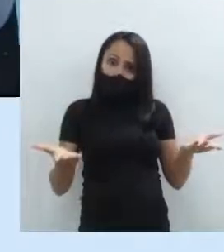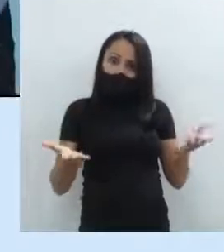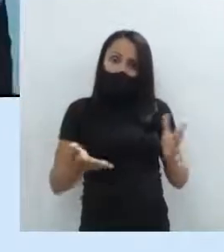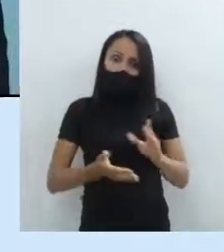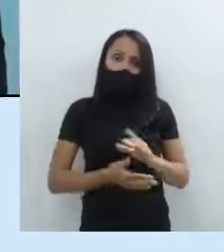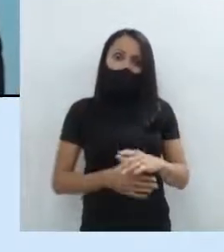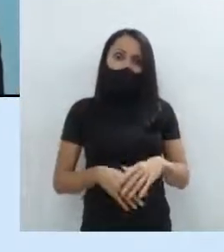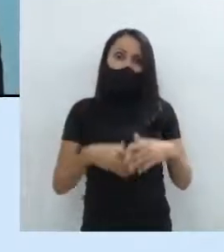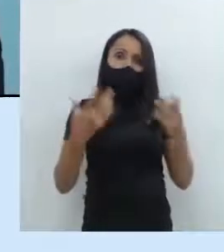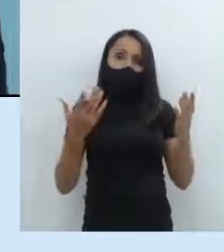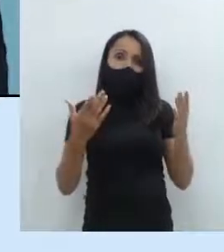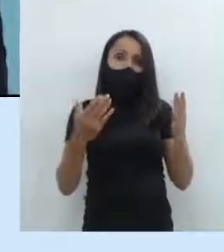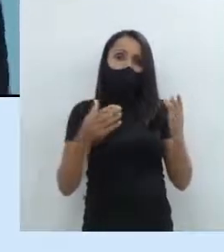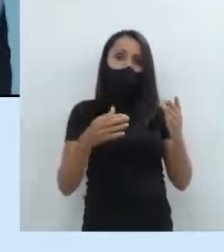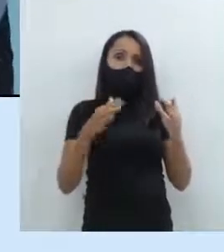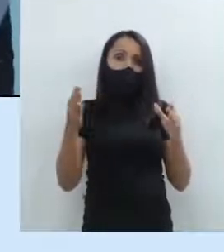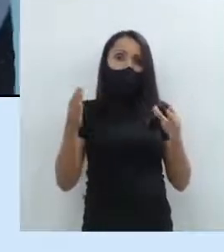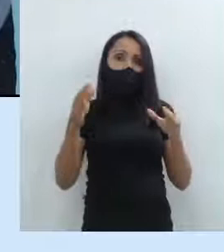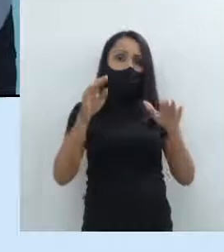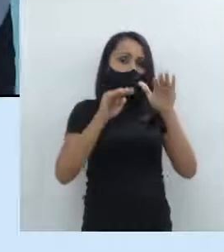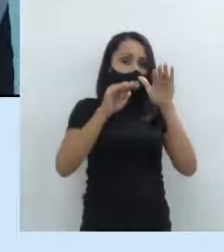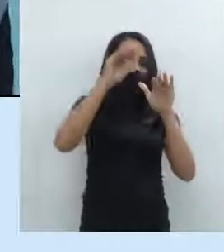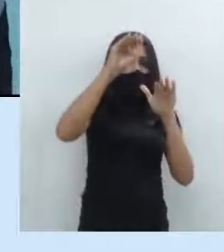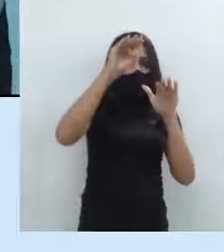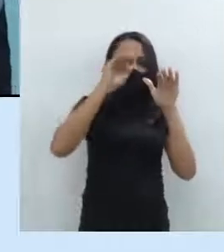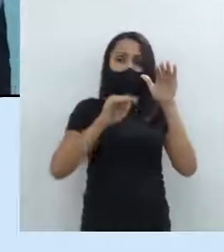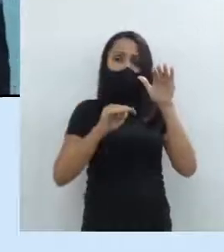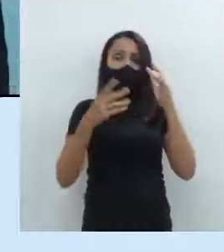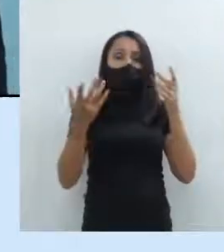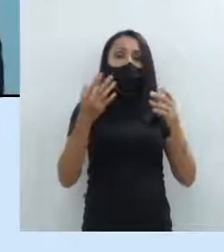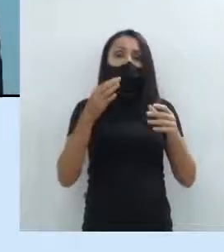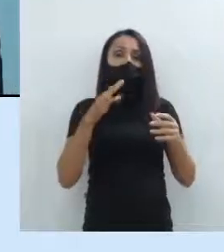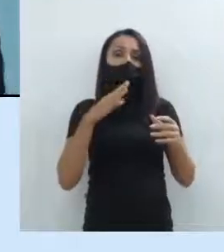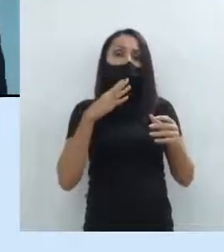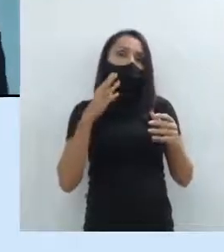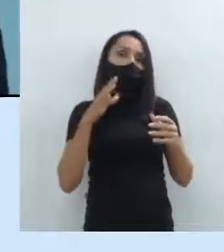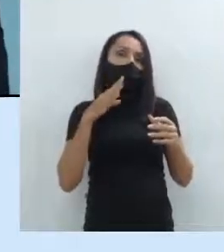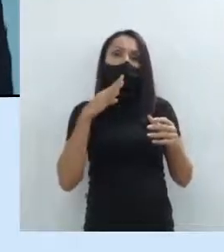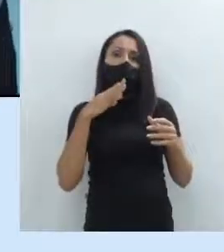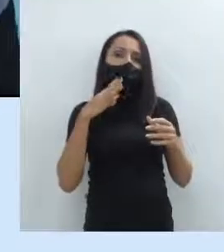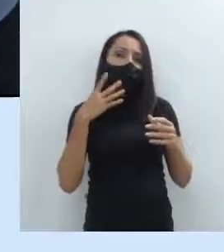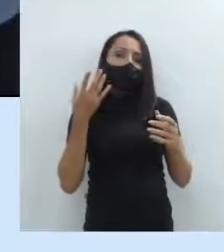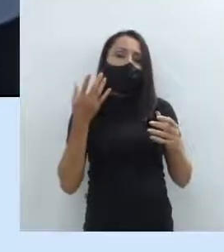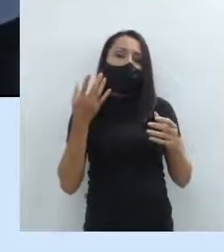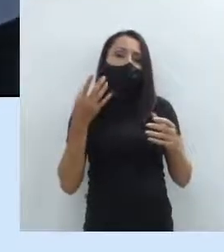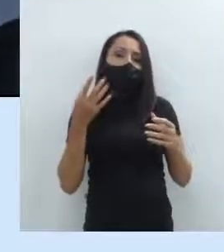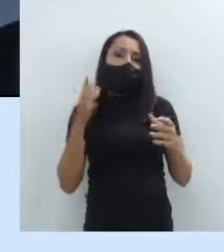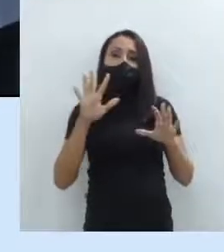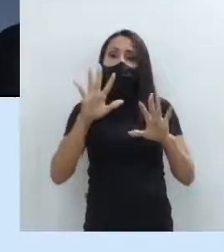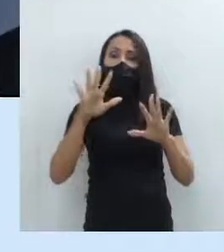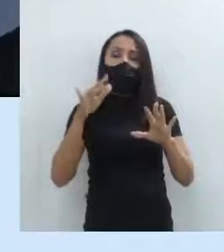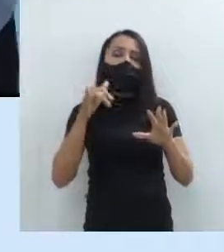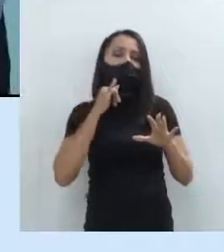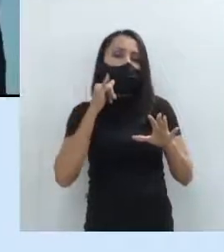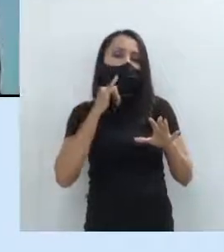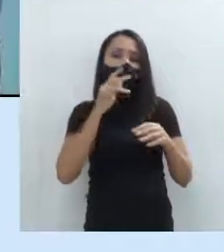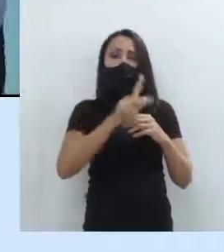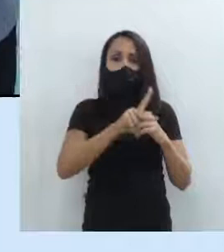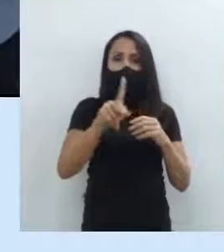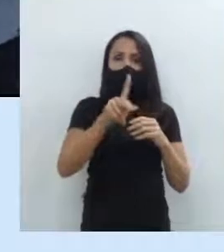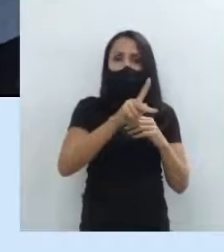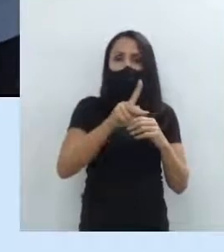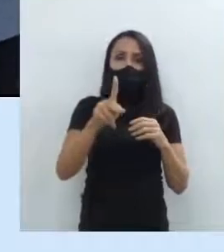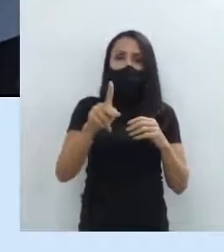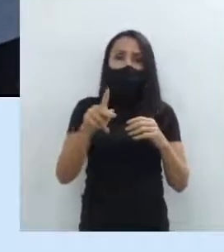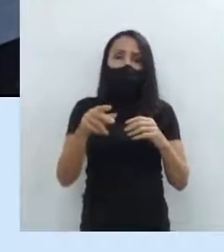numa esfera maior ou seja numa esfera menor. Por exemplo, como professor, os meus estudantes, né,